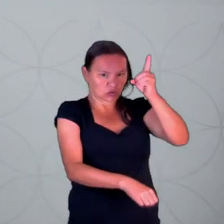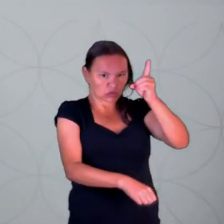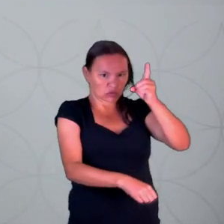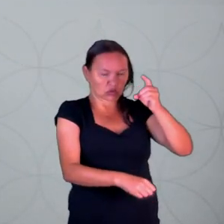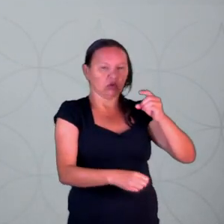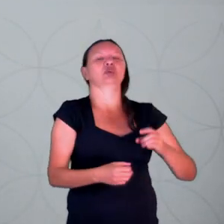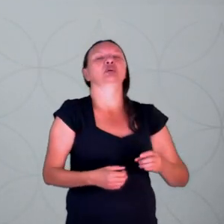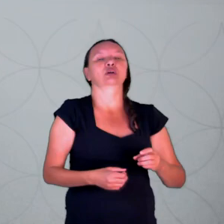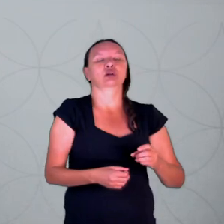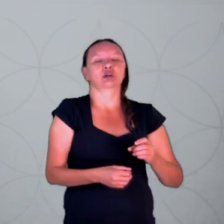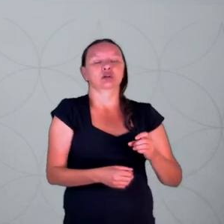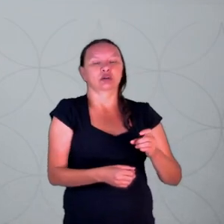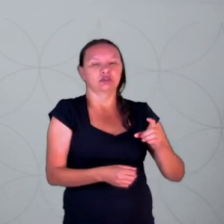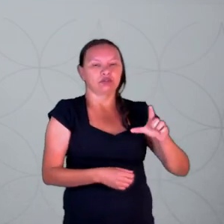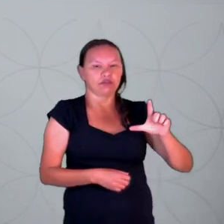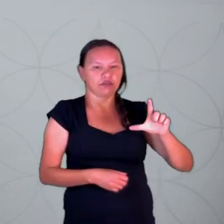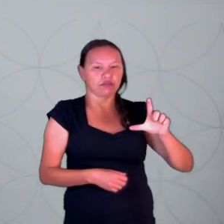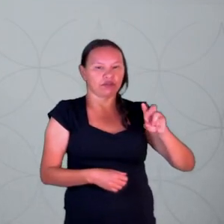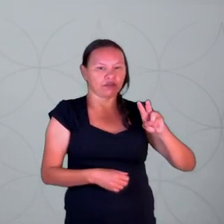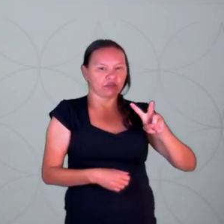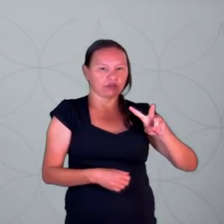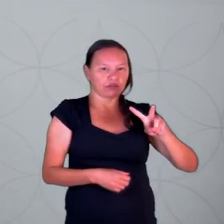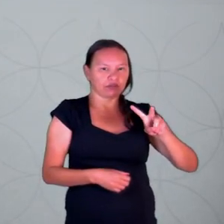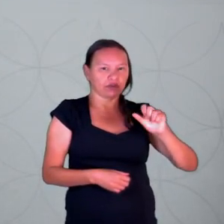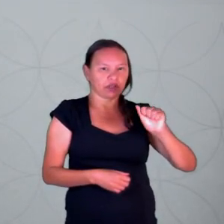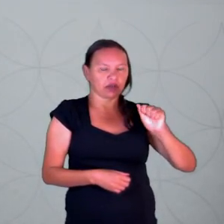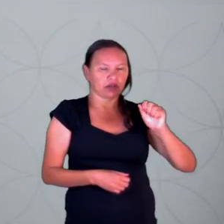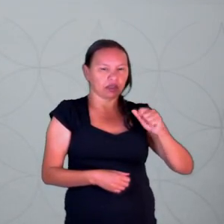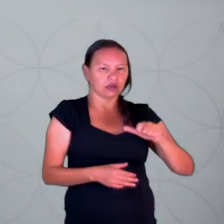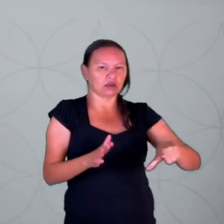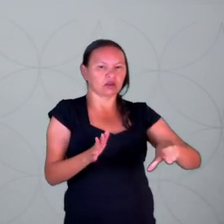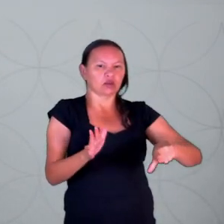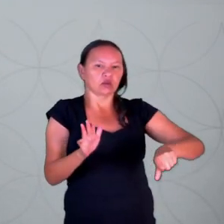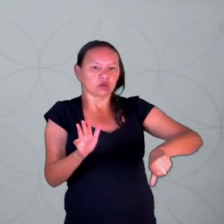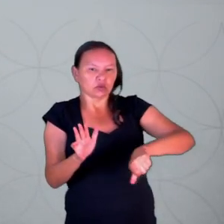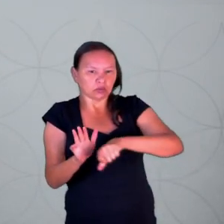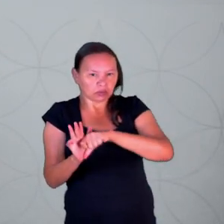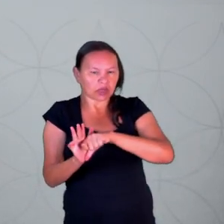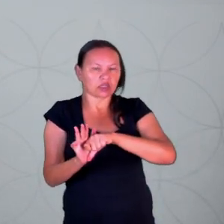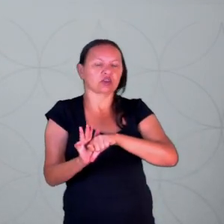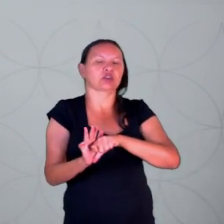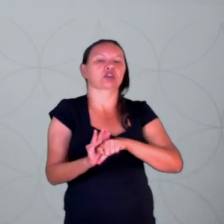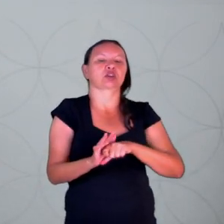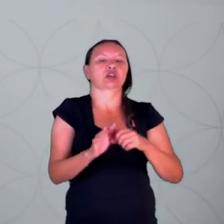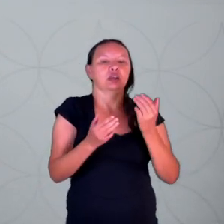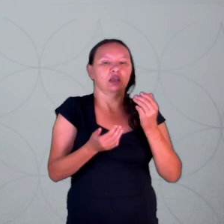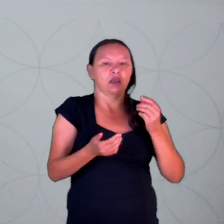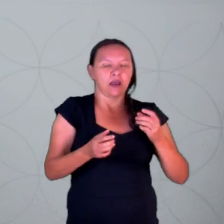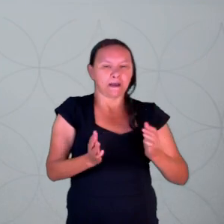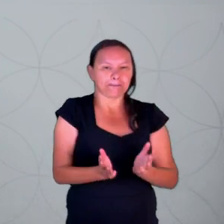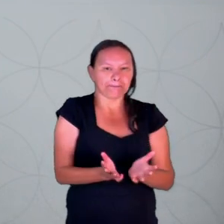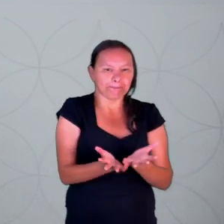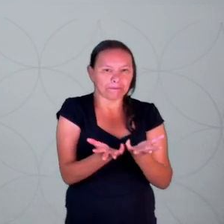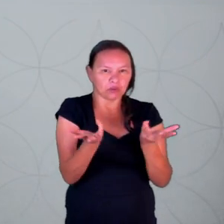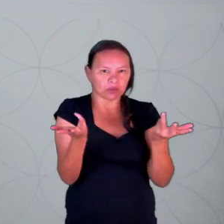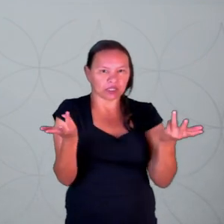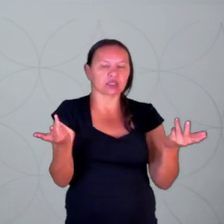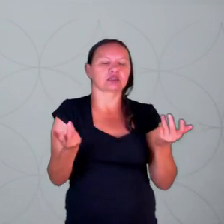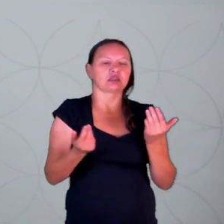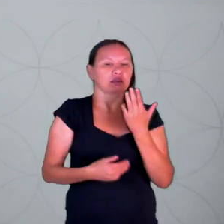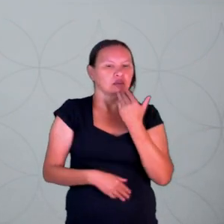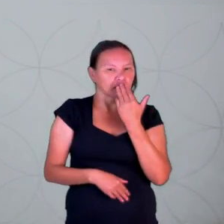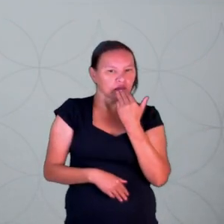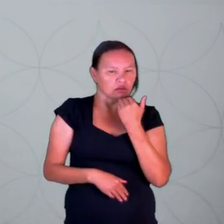secretaria extraordinária de combate à pobreza e à fome do Ministério do Desenvolvimento e assistência social